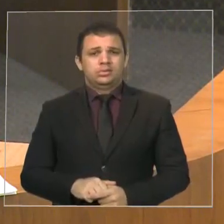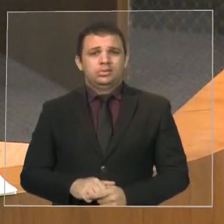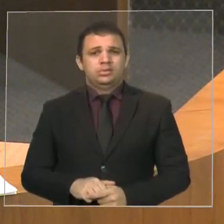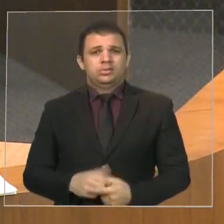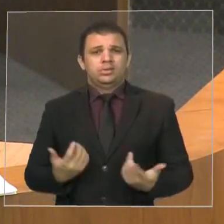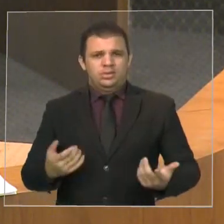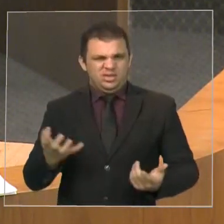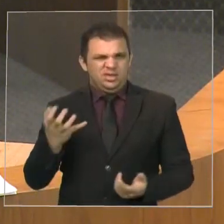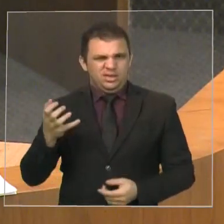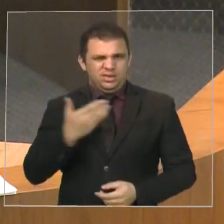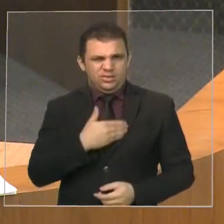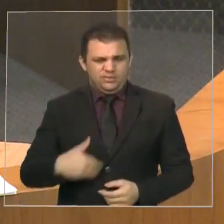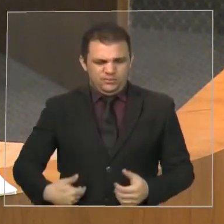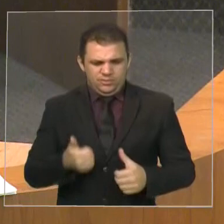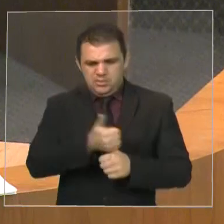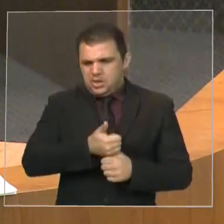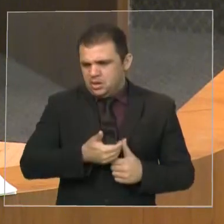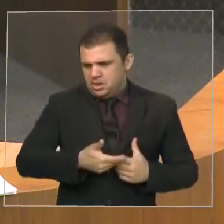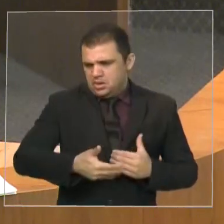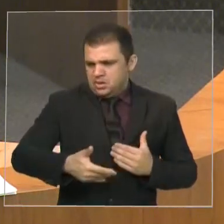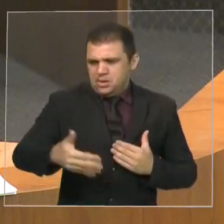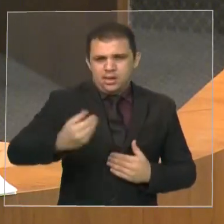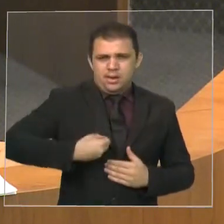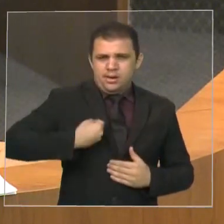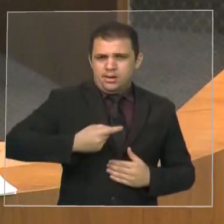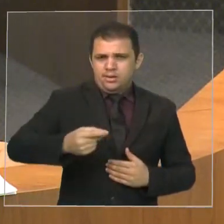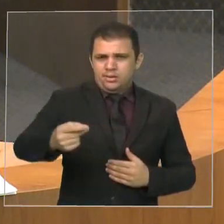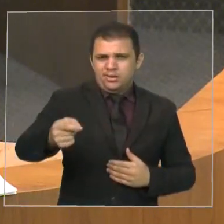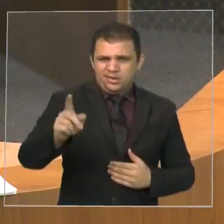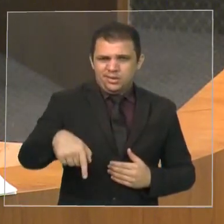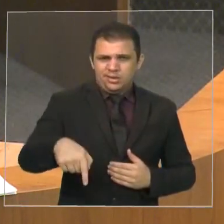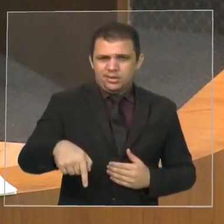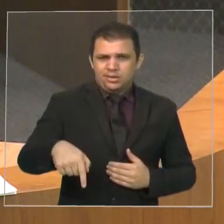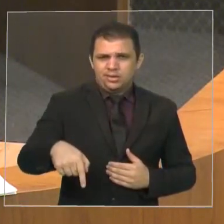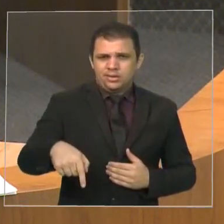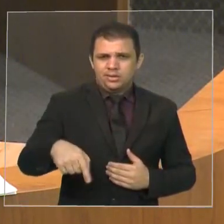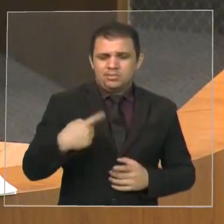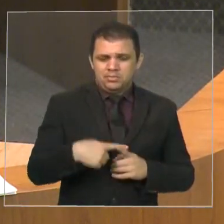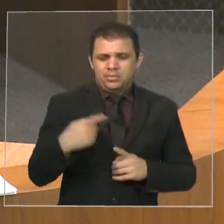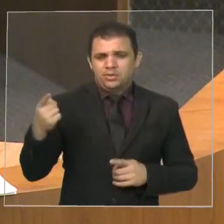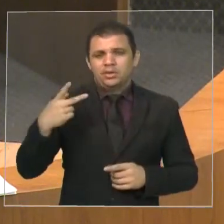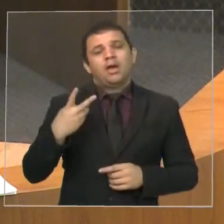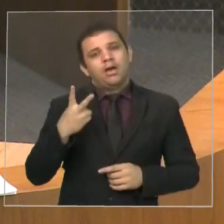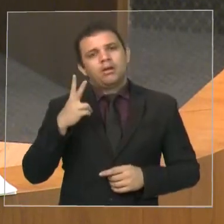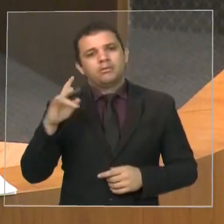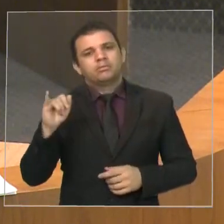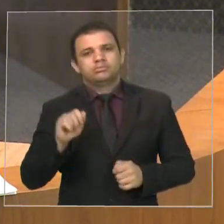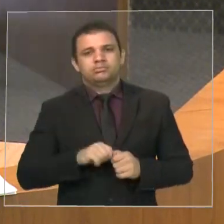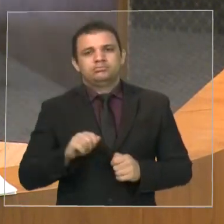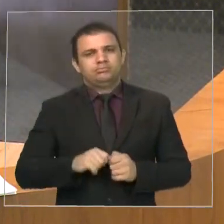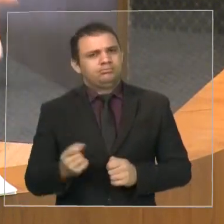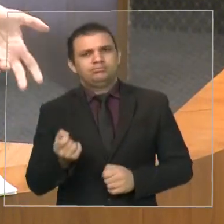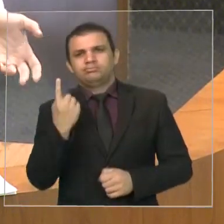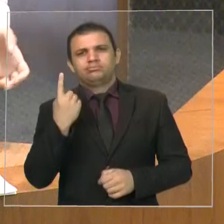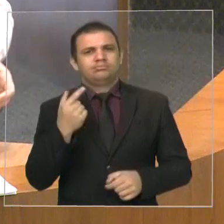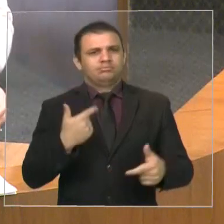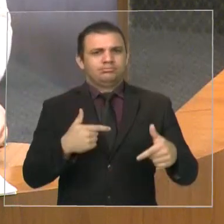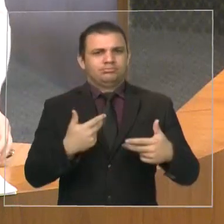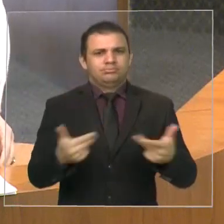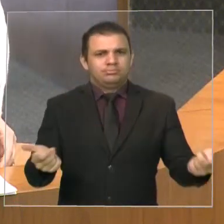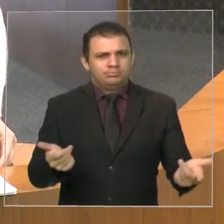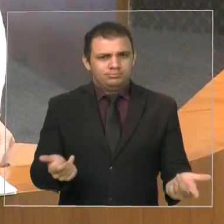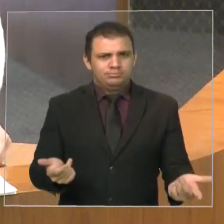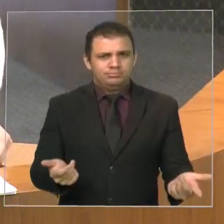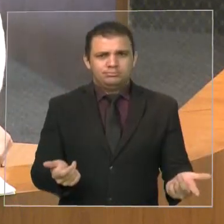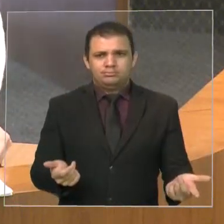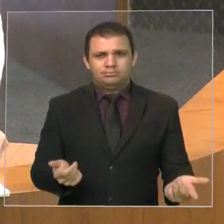governo vitalício para ele dizer que ele vai fazer alguma coisa, dar um rumo em algo? Isso é